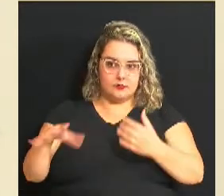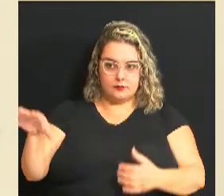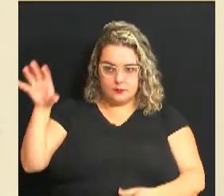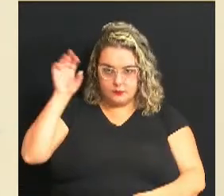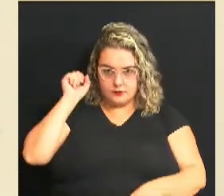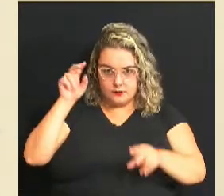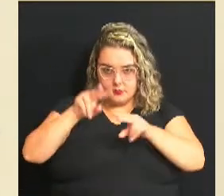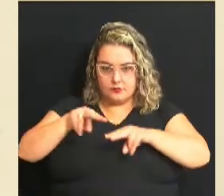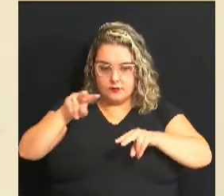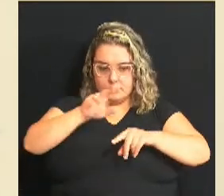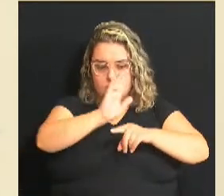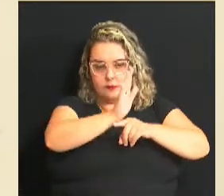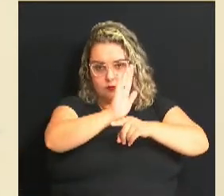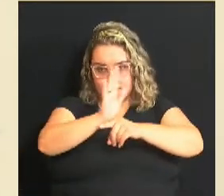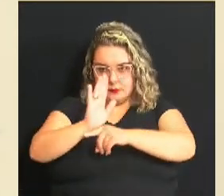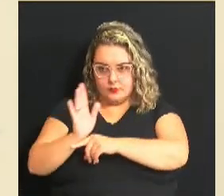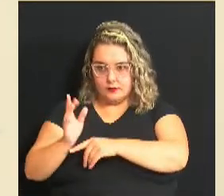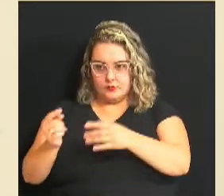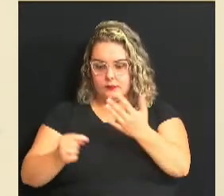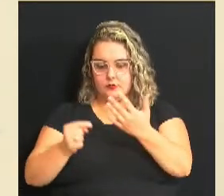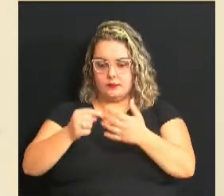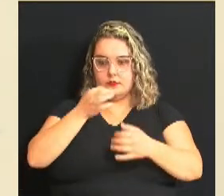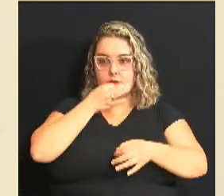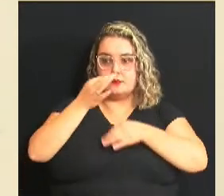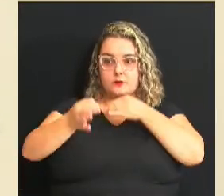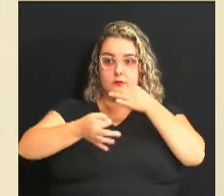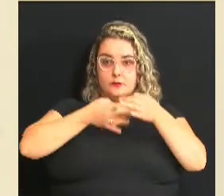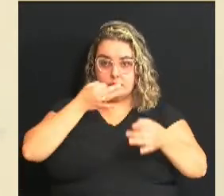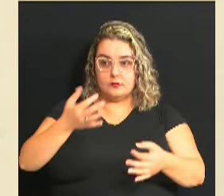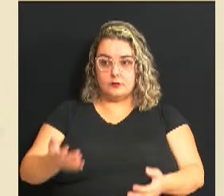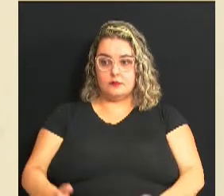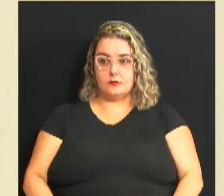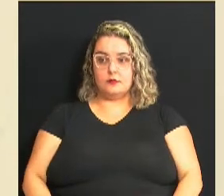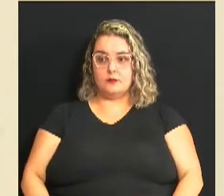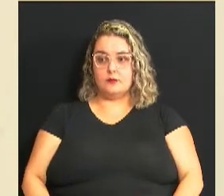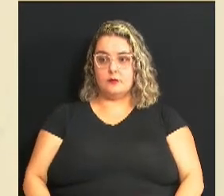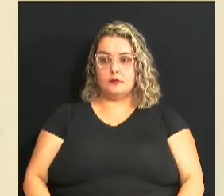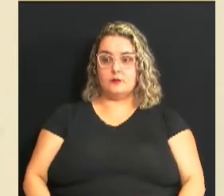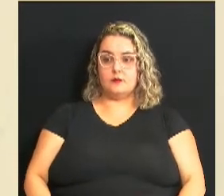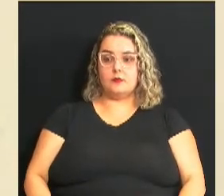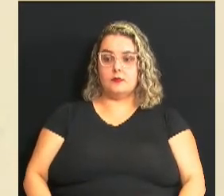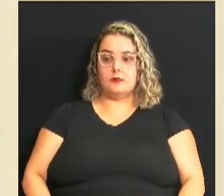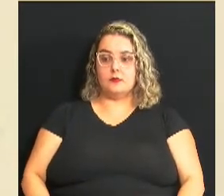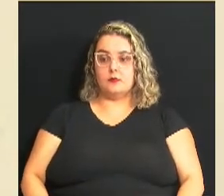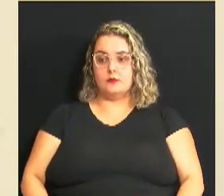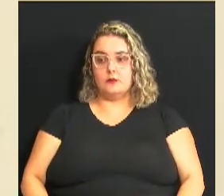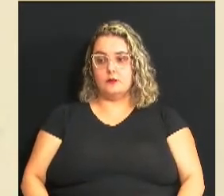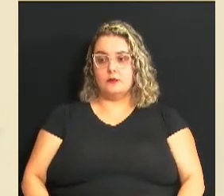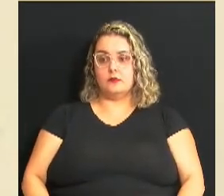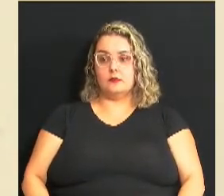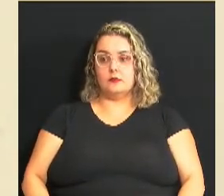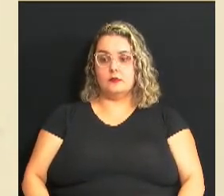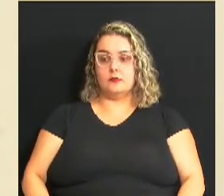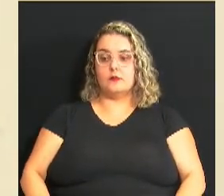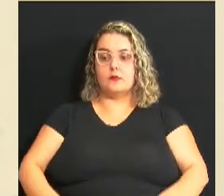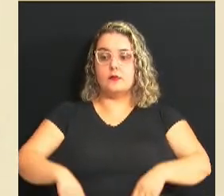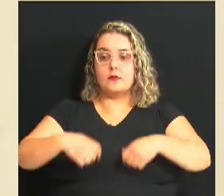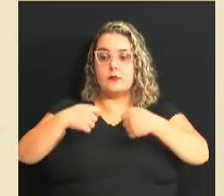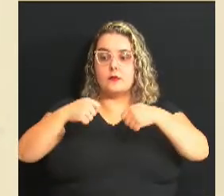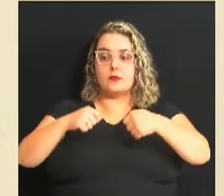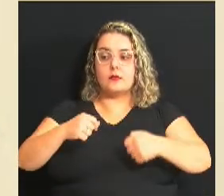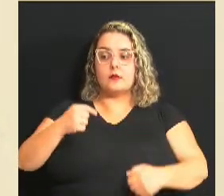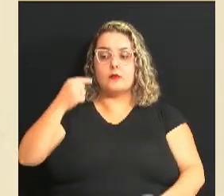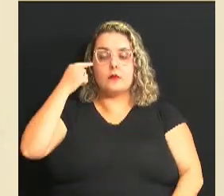Entre as sugestões que saíram dali foi a necessidade de nós